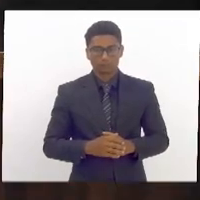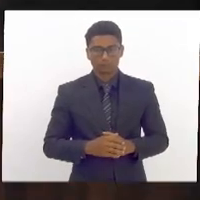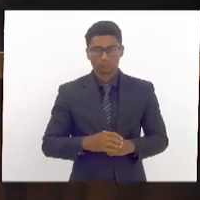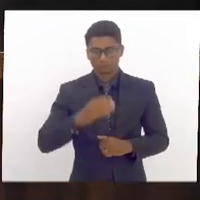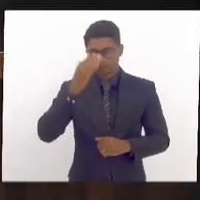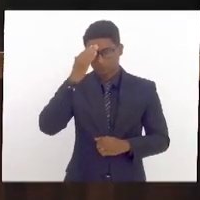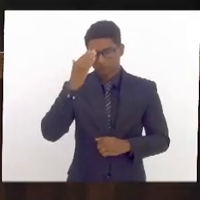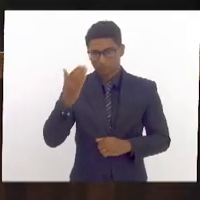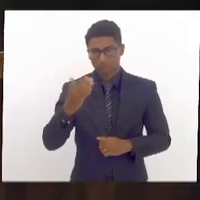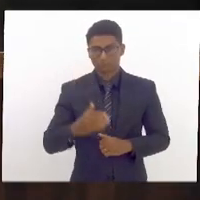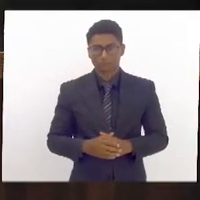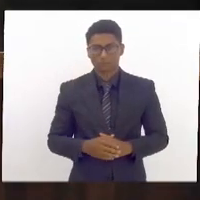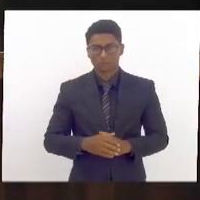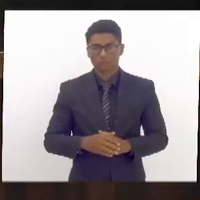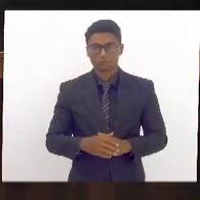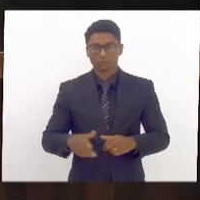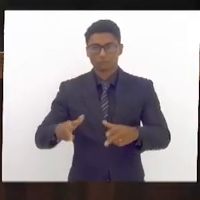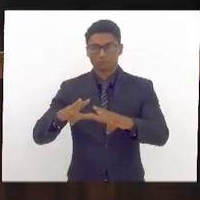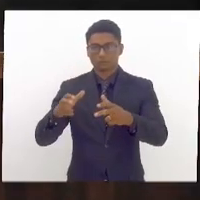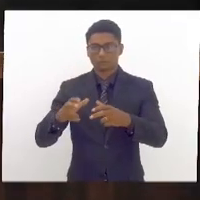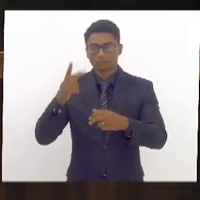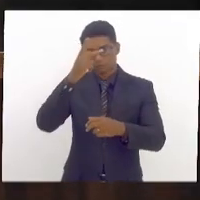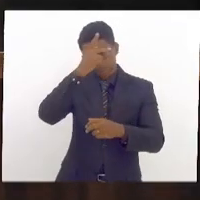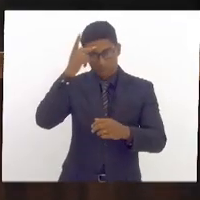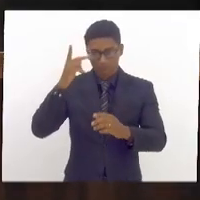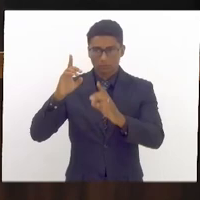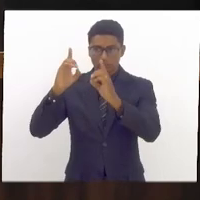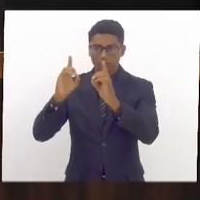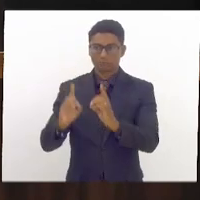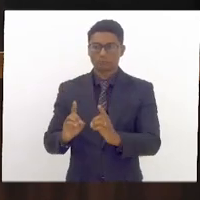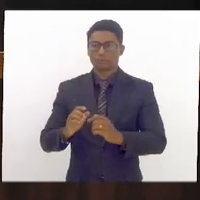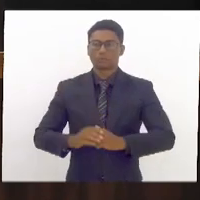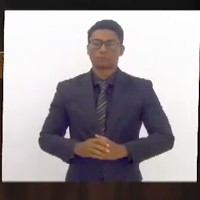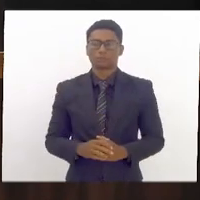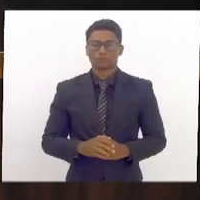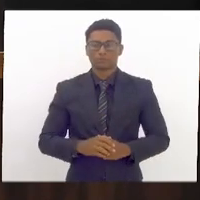Obrigada, deputado. Pela Comissão de Pessoa com Deficiência,